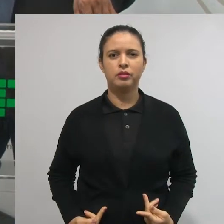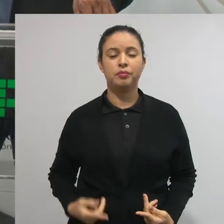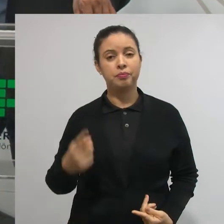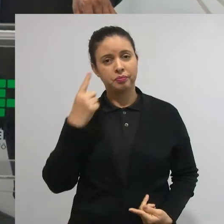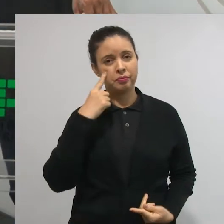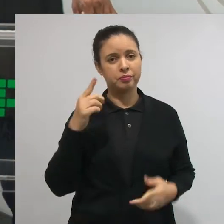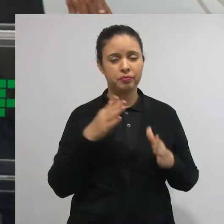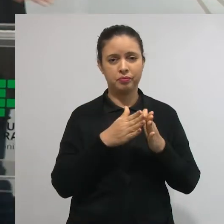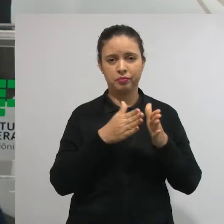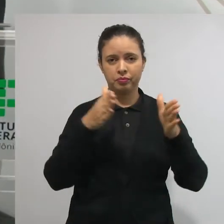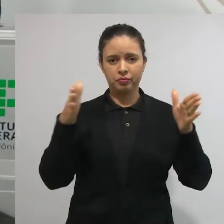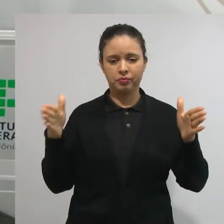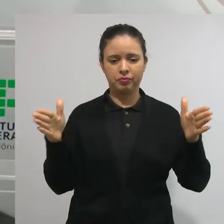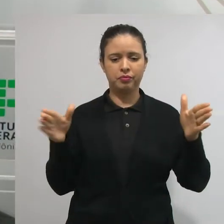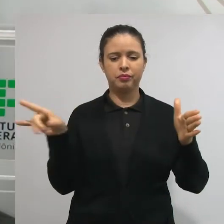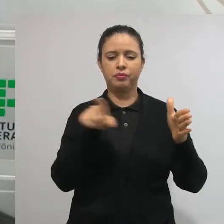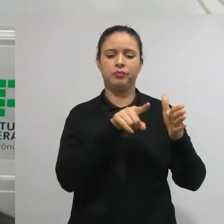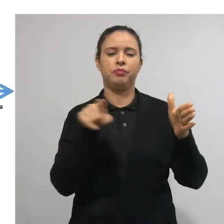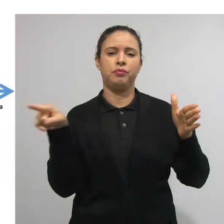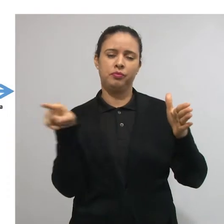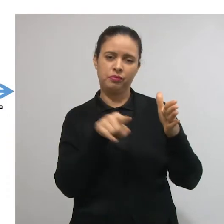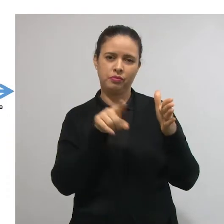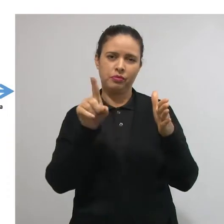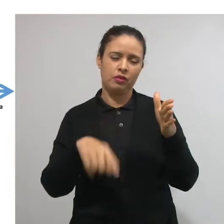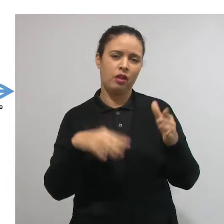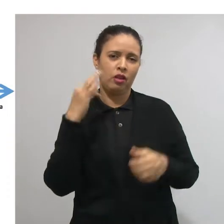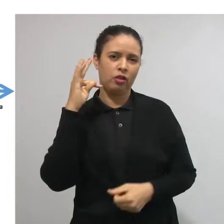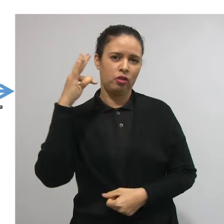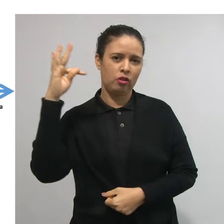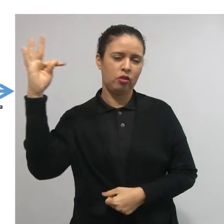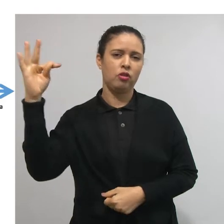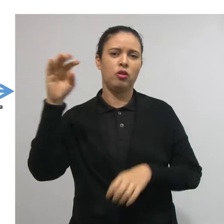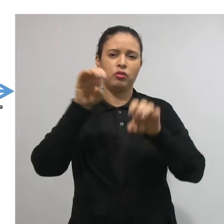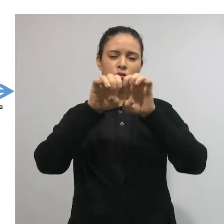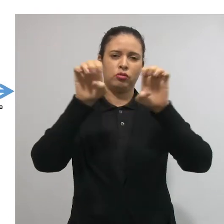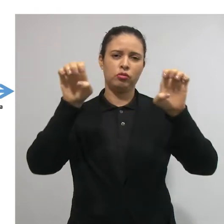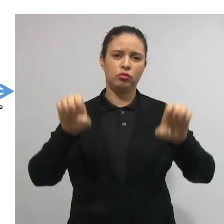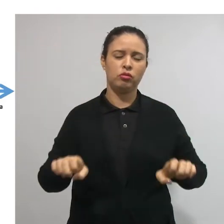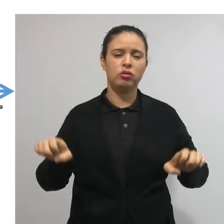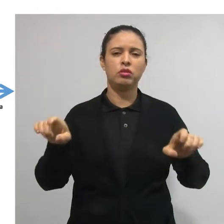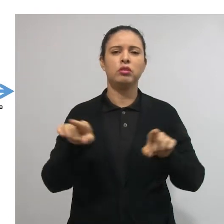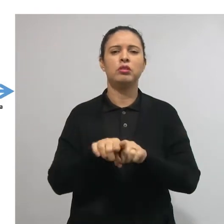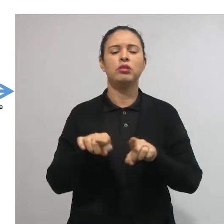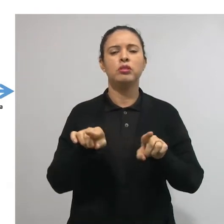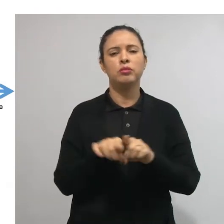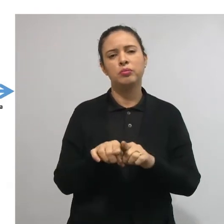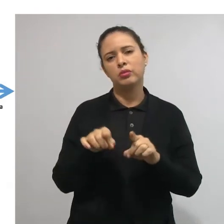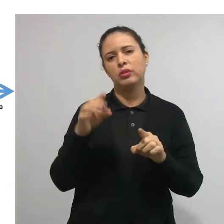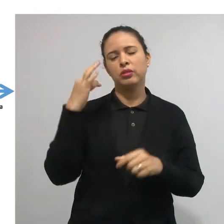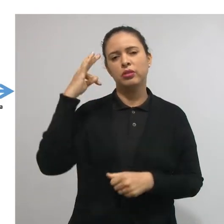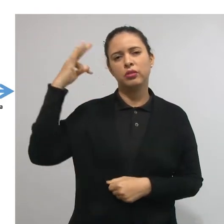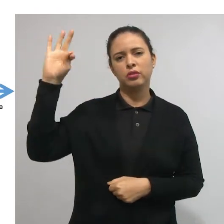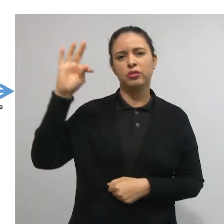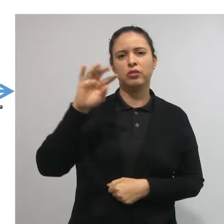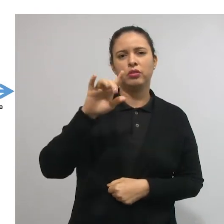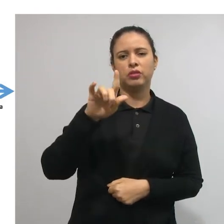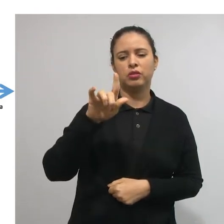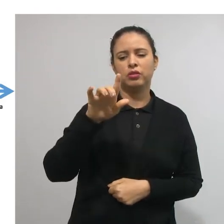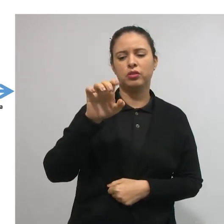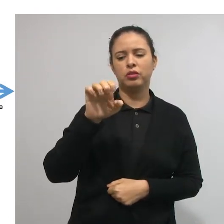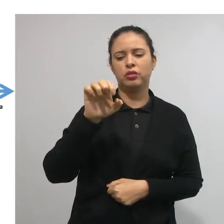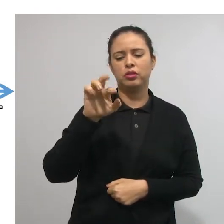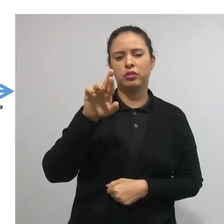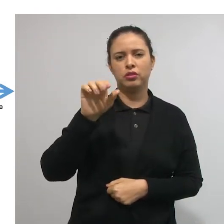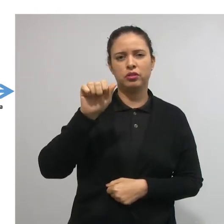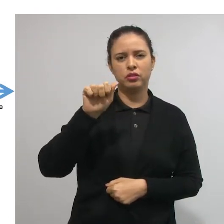aqui? Vamos colocar aqui para você, ó. Vamos trabalhar aí a teoria estruturalista, vamos trabalhar também a teoria geral